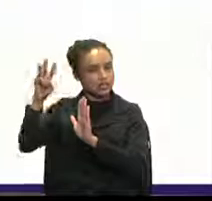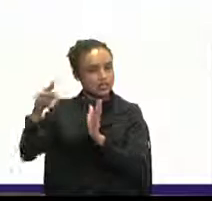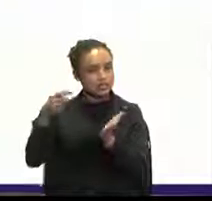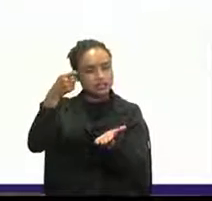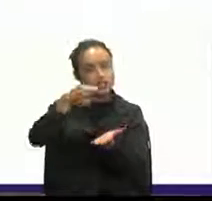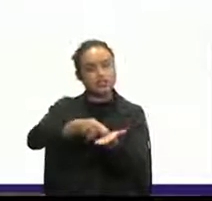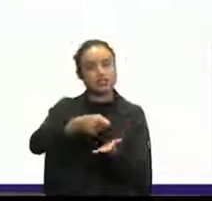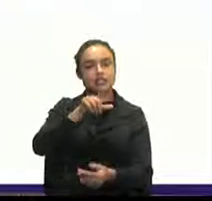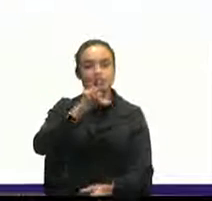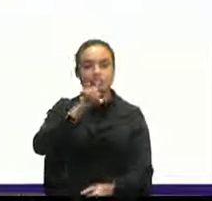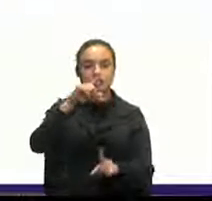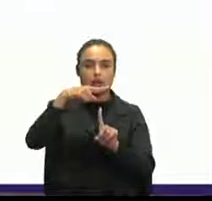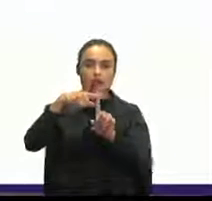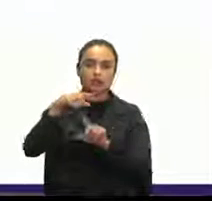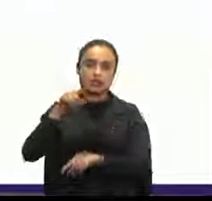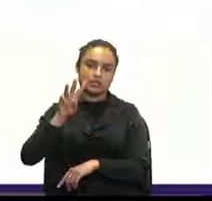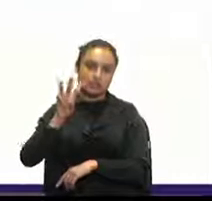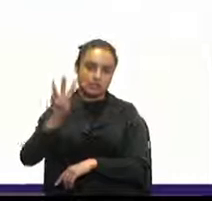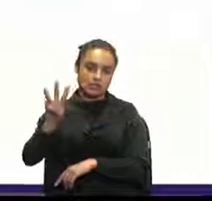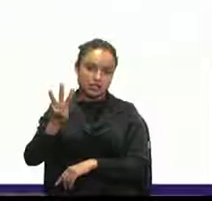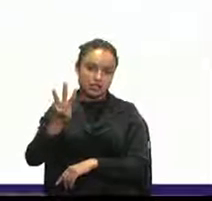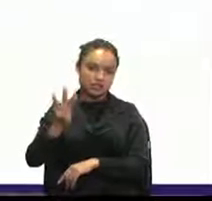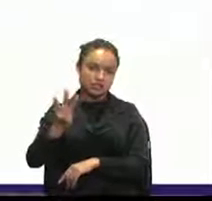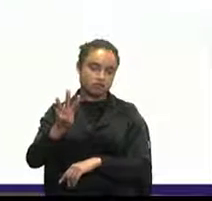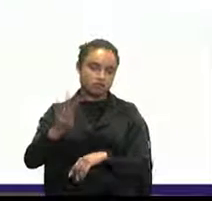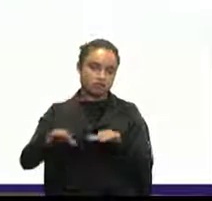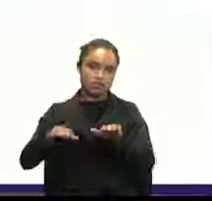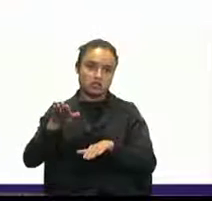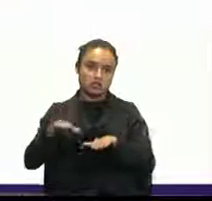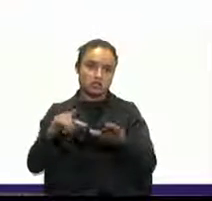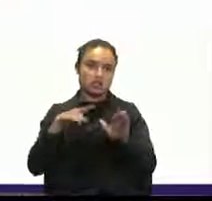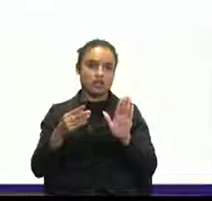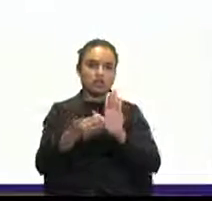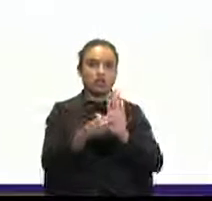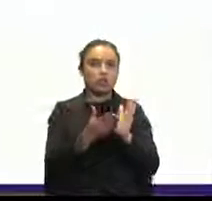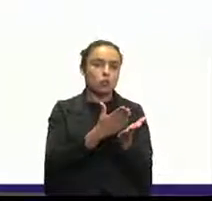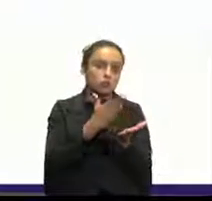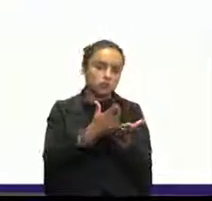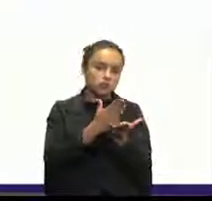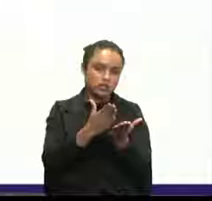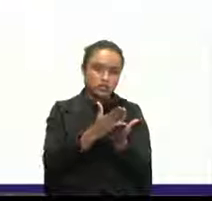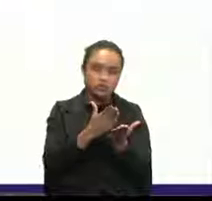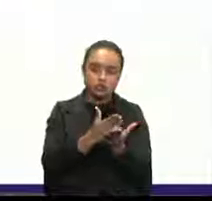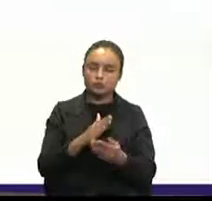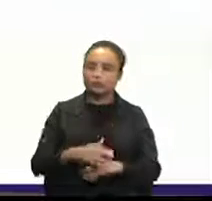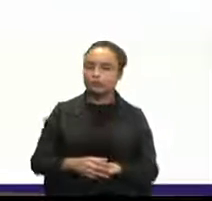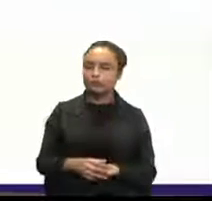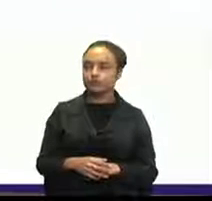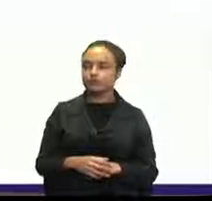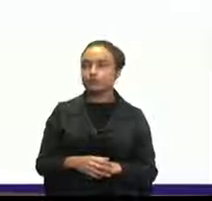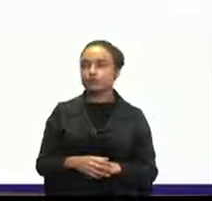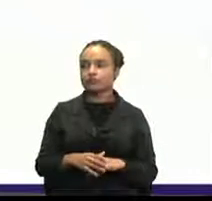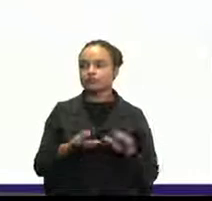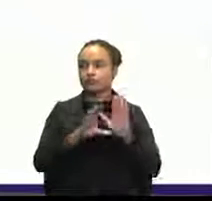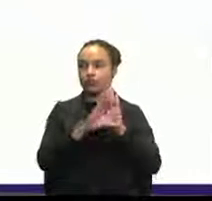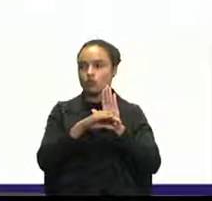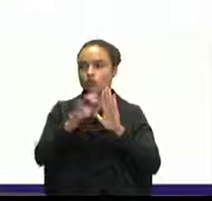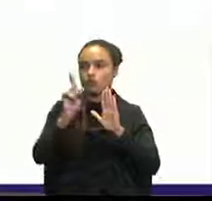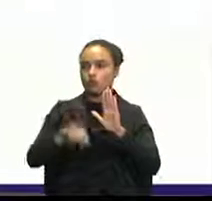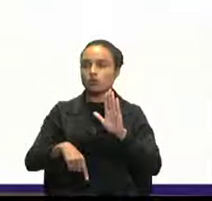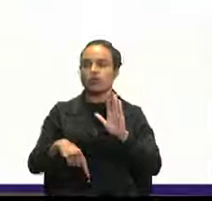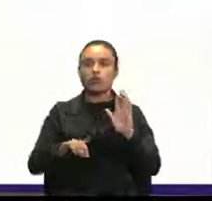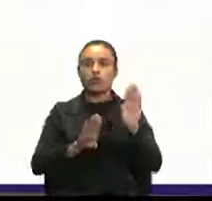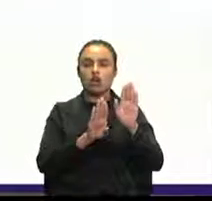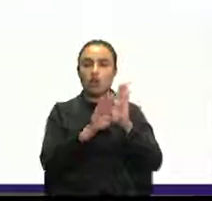mais três no mercado à vista representa o conjunto de operações de compra das ações negociadas em bolsa a preços